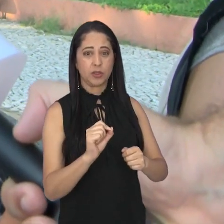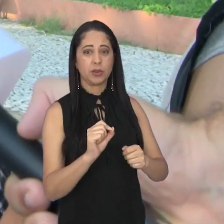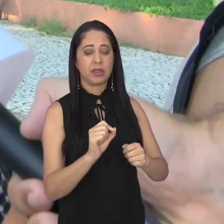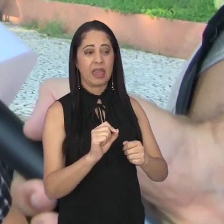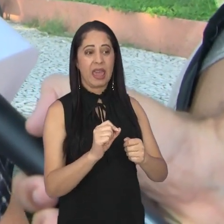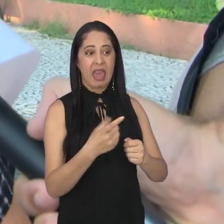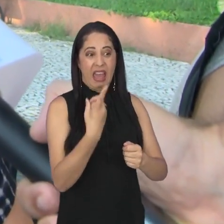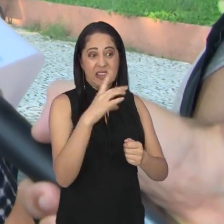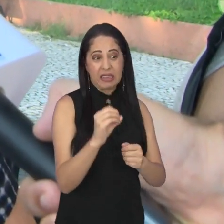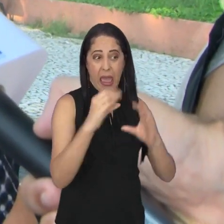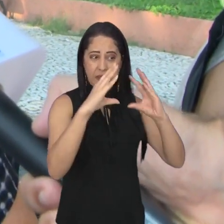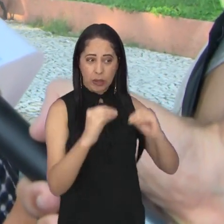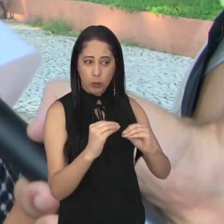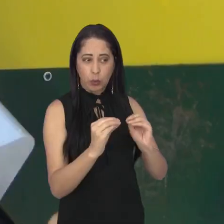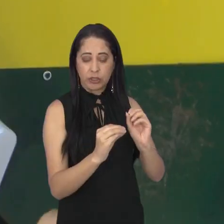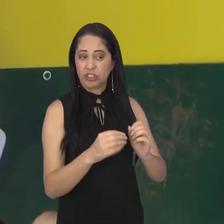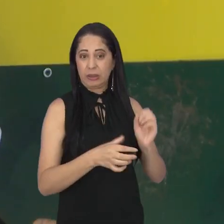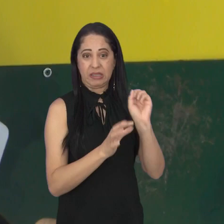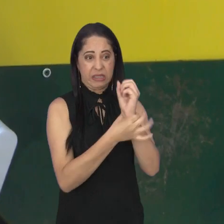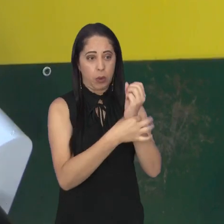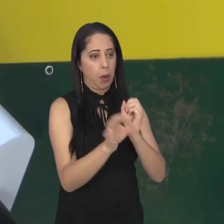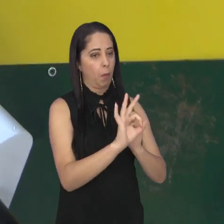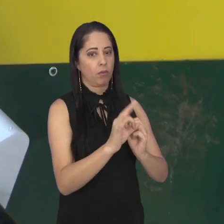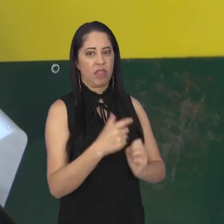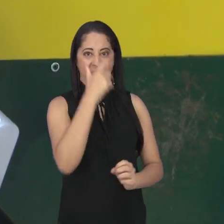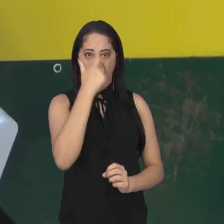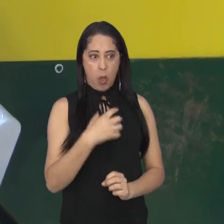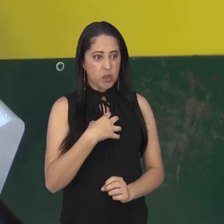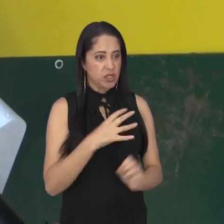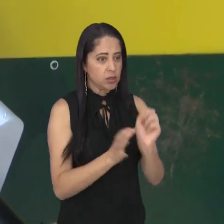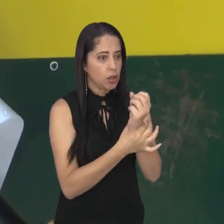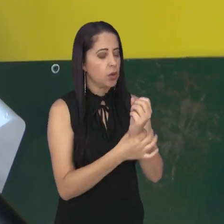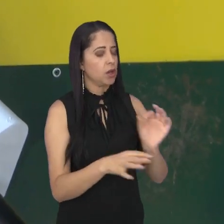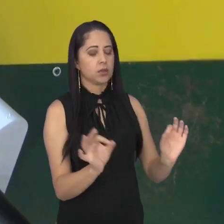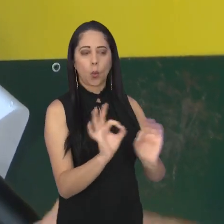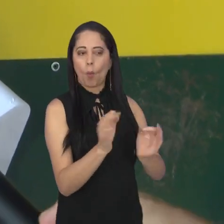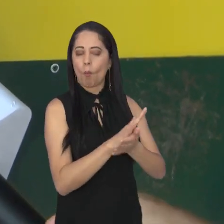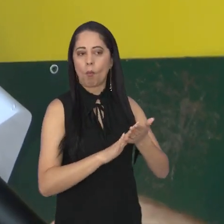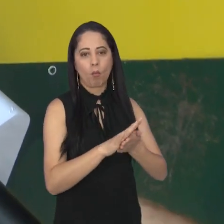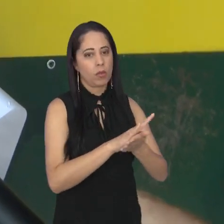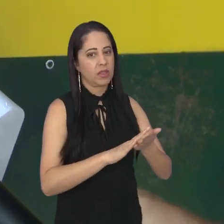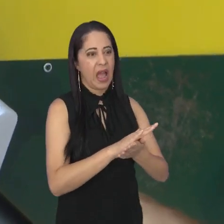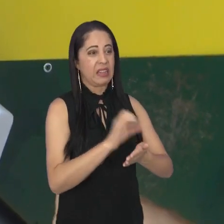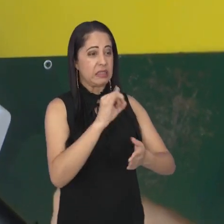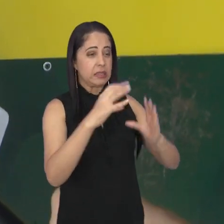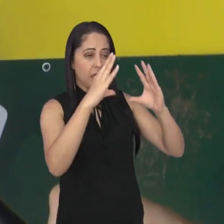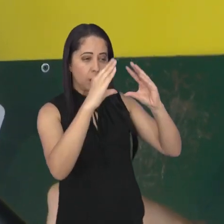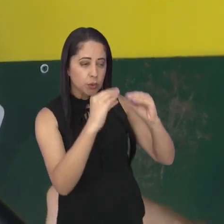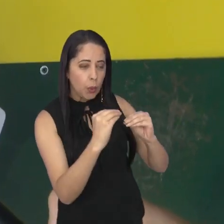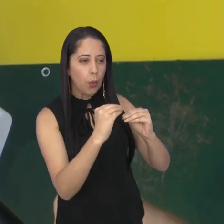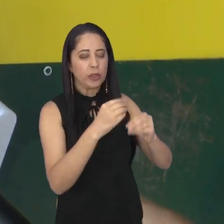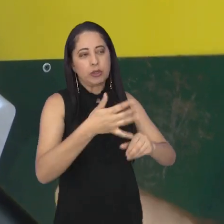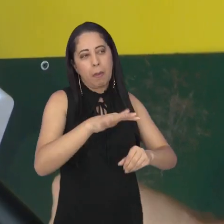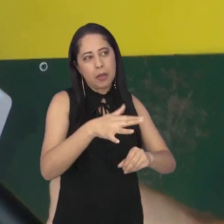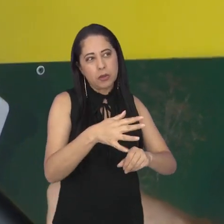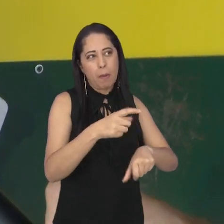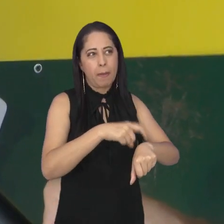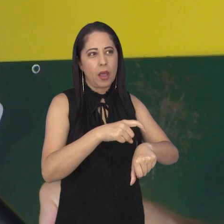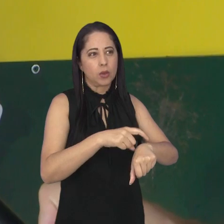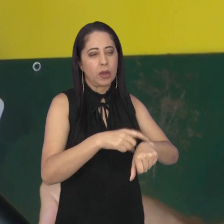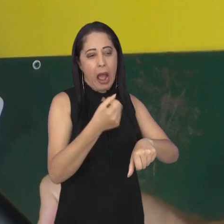Principalmente depois das 10 da noite. Olha, eu não me sinto segura nos ônibus, principalmente quando está mais no horário mais noturno, por